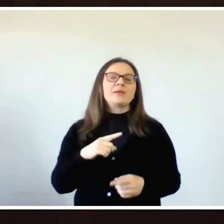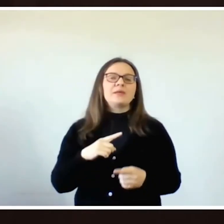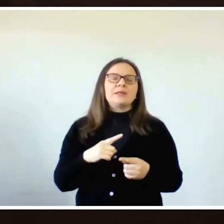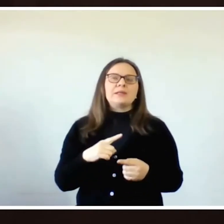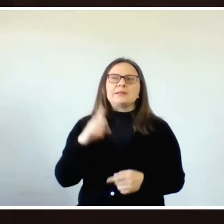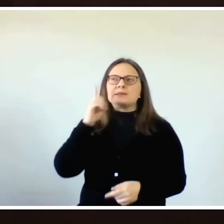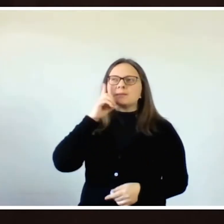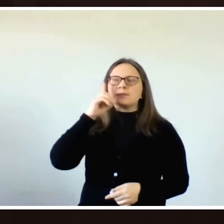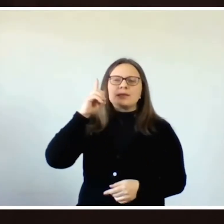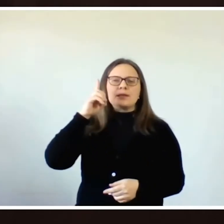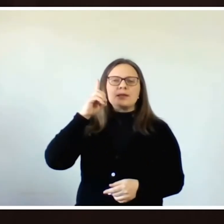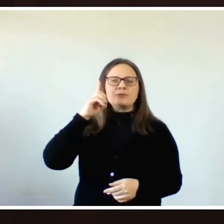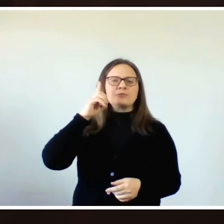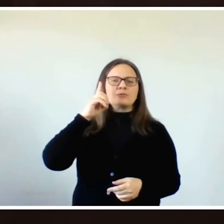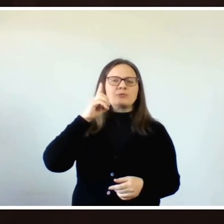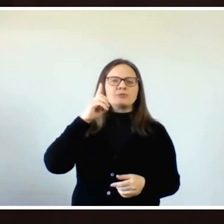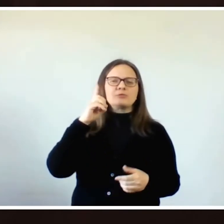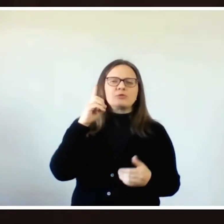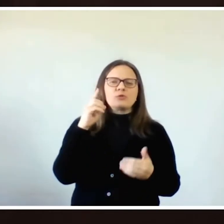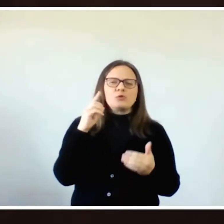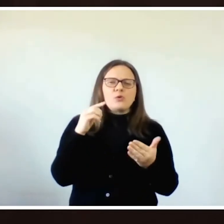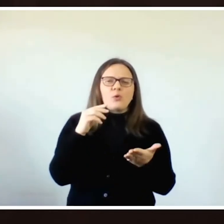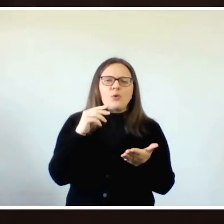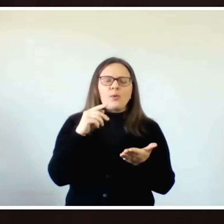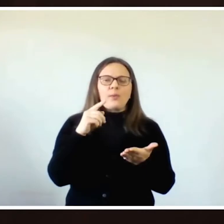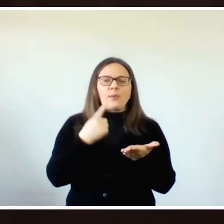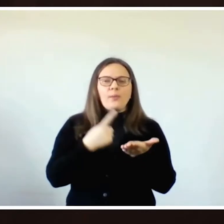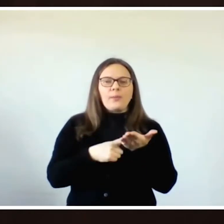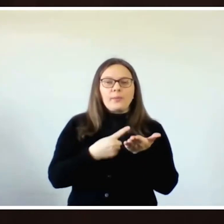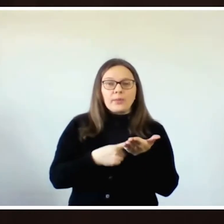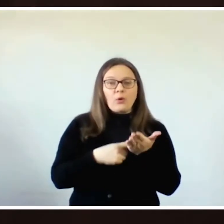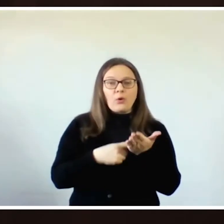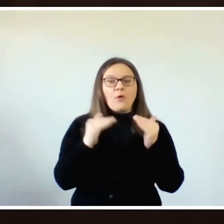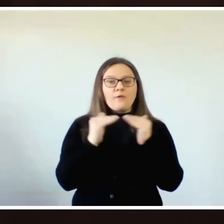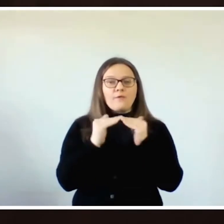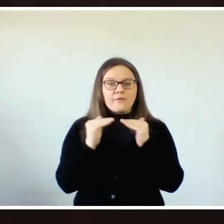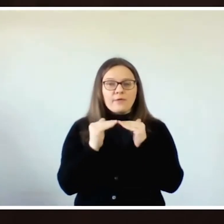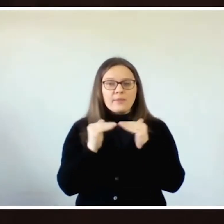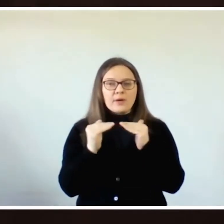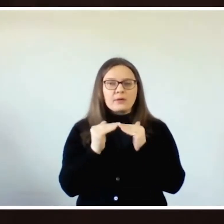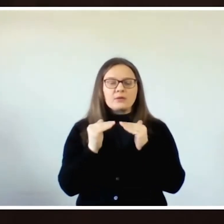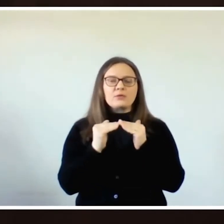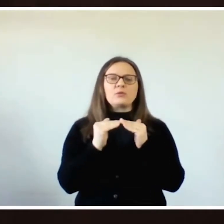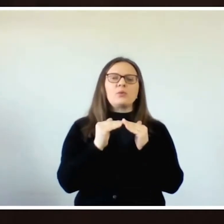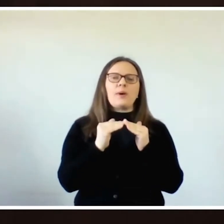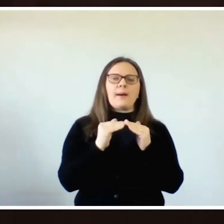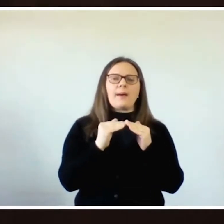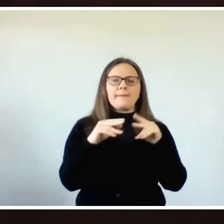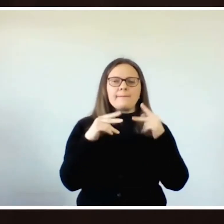por meio de sinais que se seguiam. Irmãos, isso está acontecendo conosco.